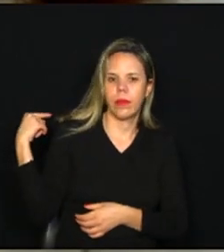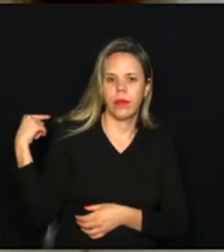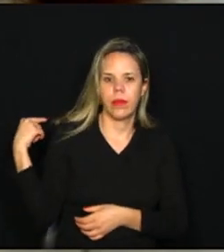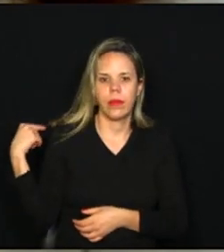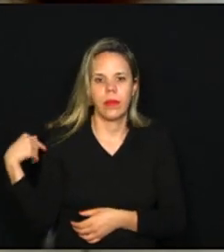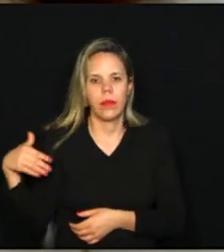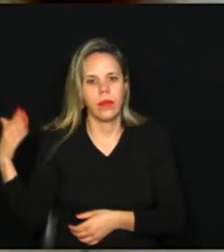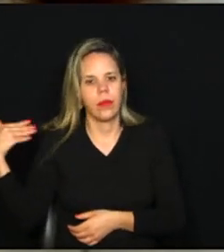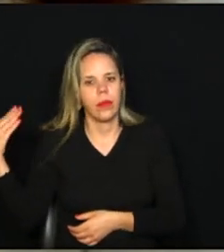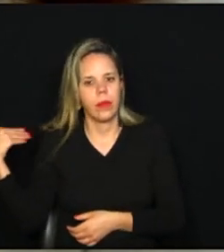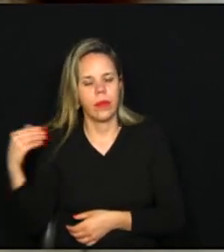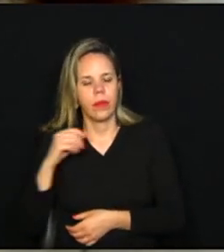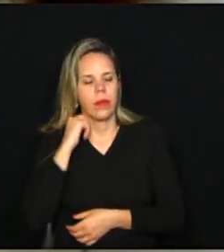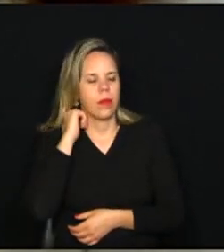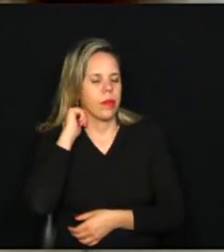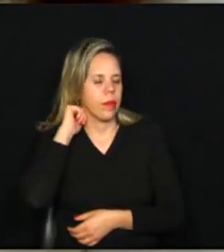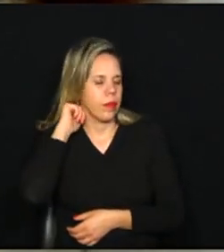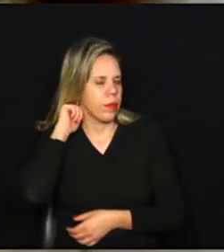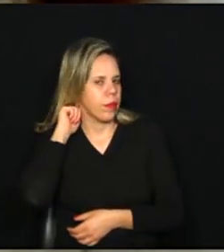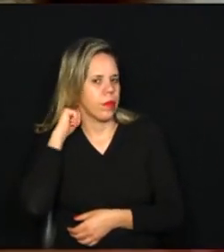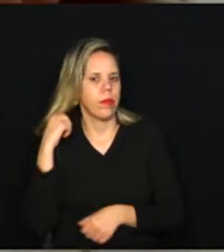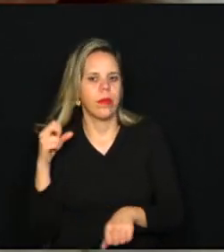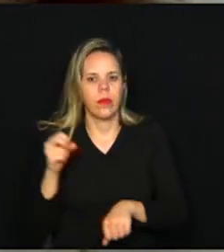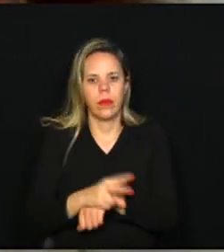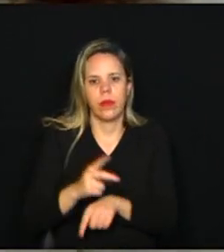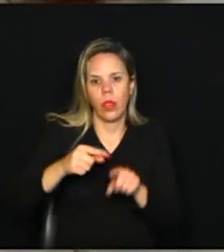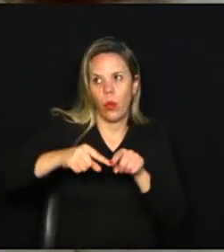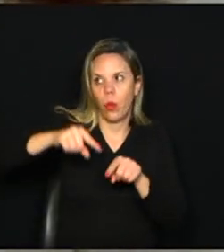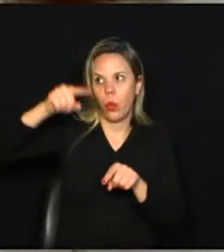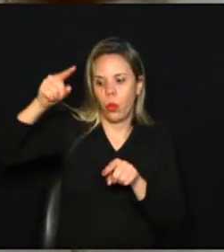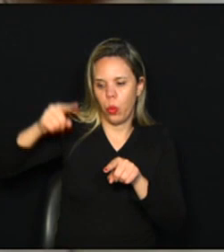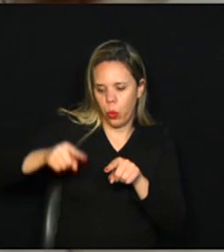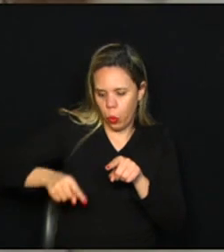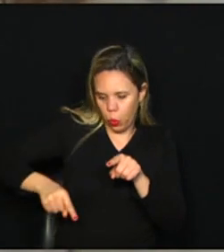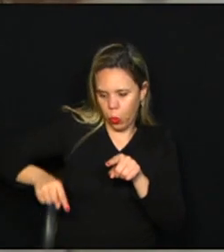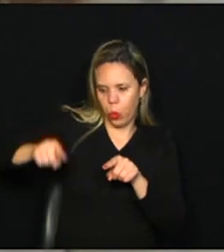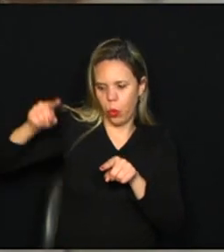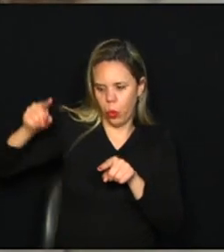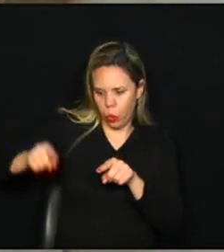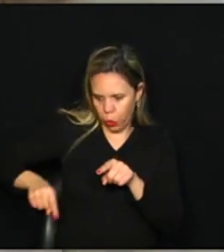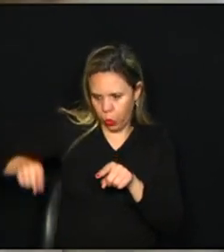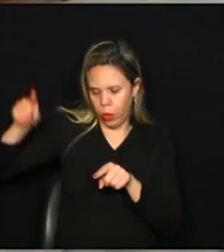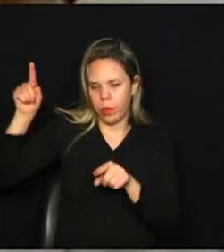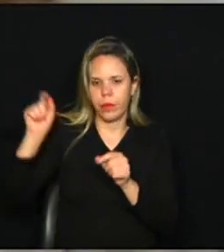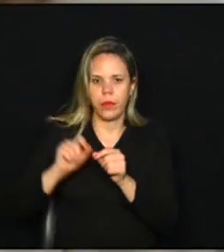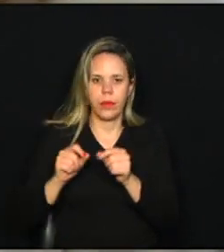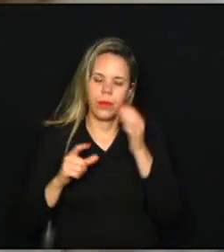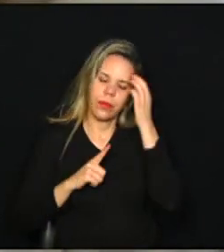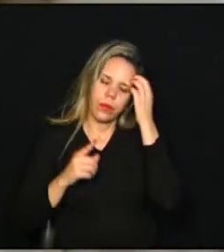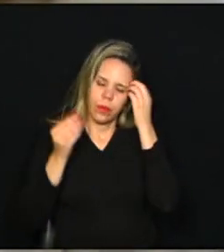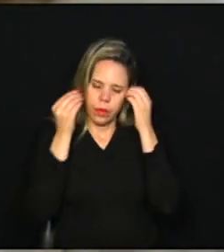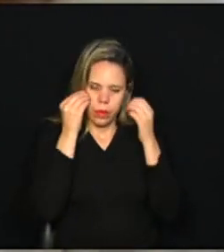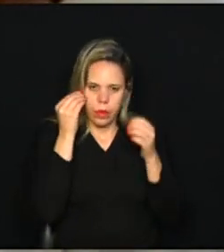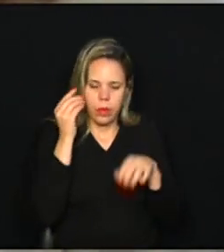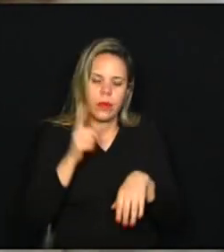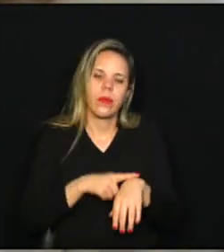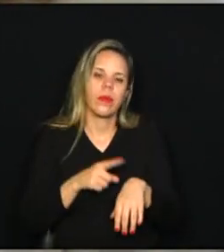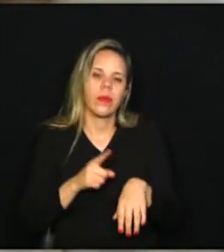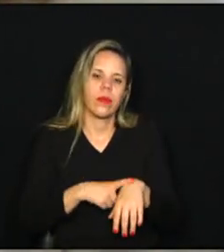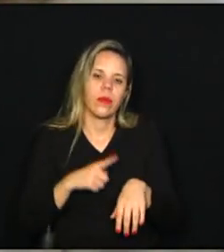da infecção, que a gente estava na onda mais baixa, né, da Covid, quando a gente teve o momento que a gente